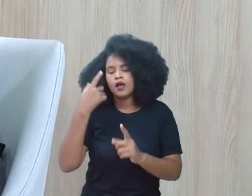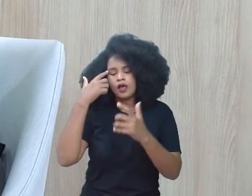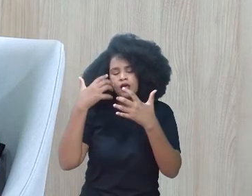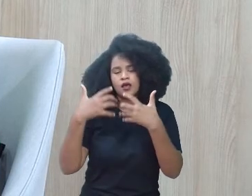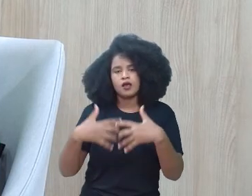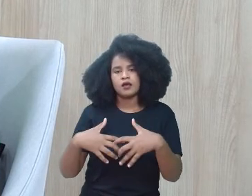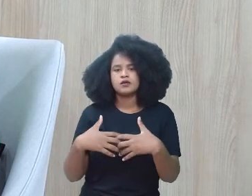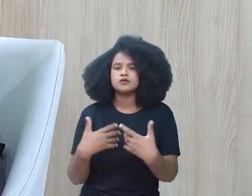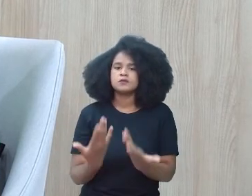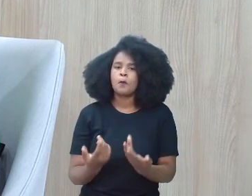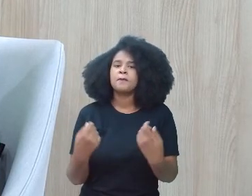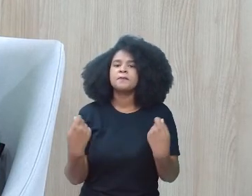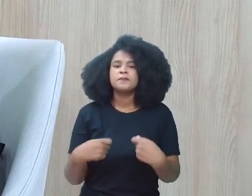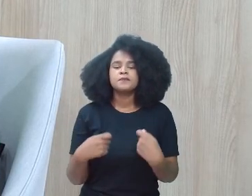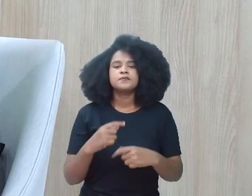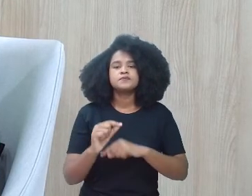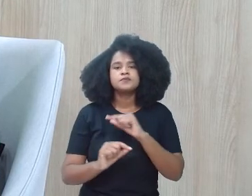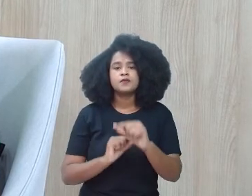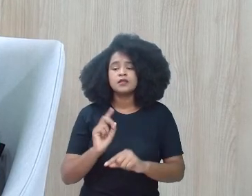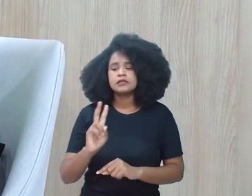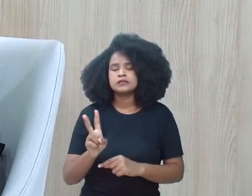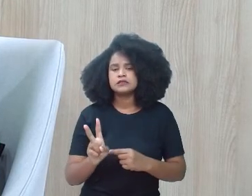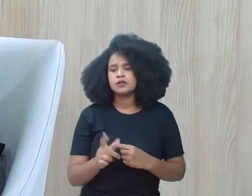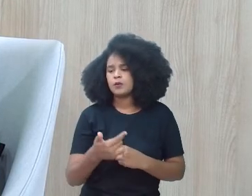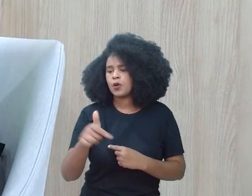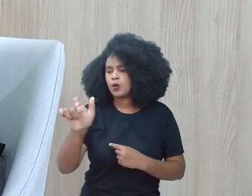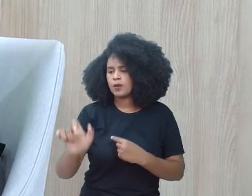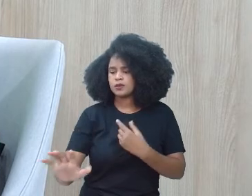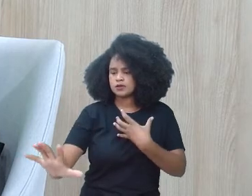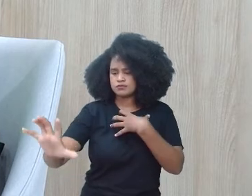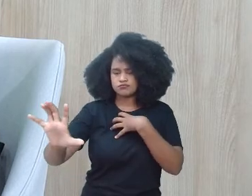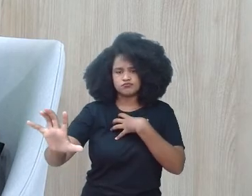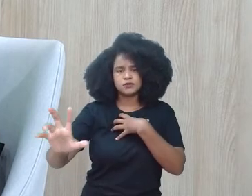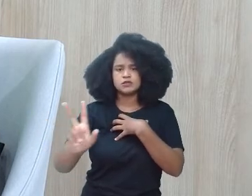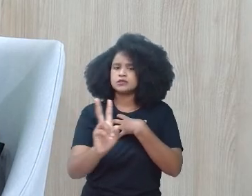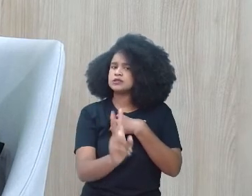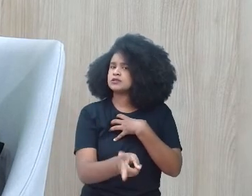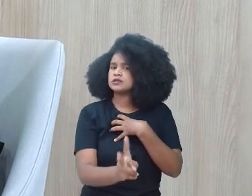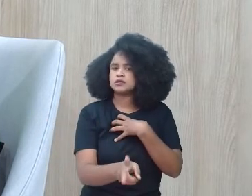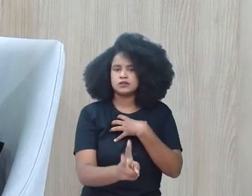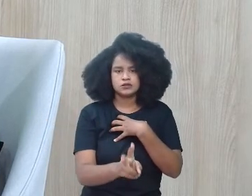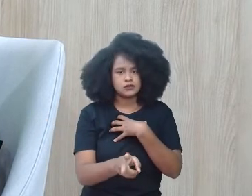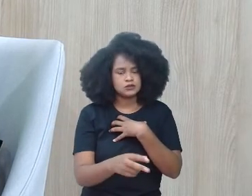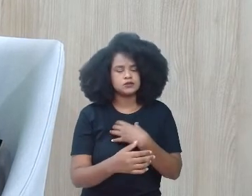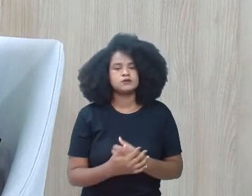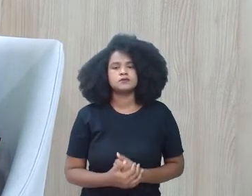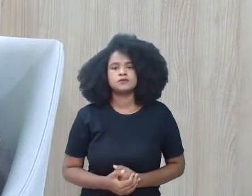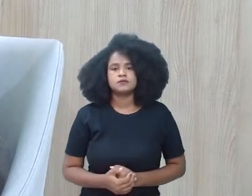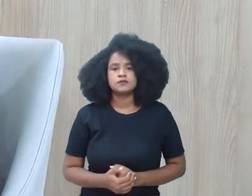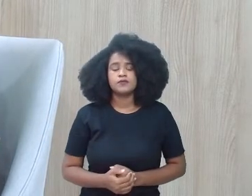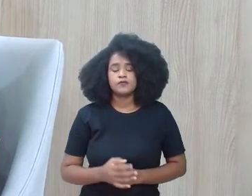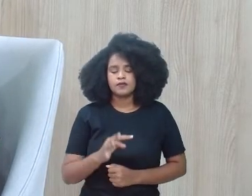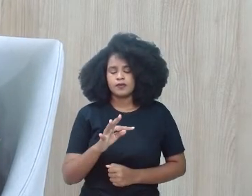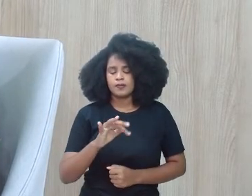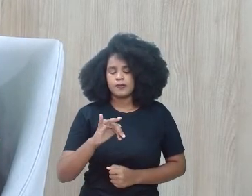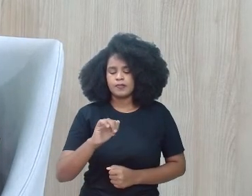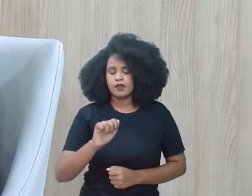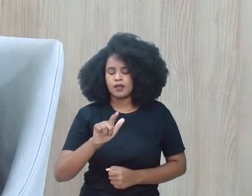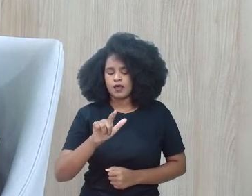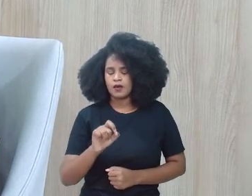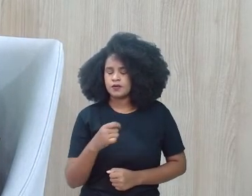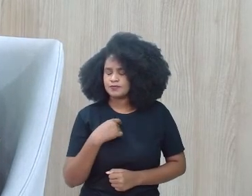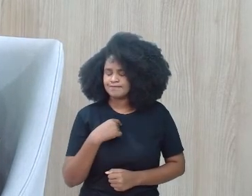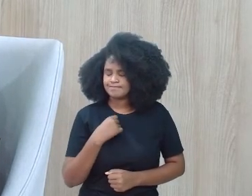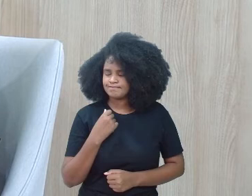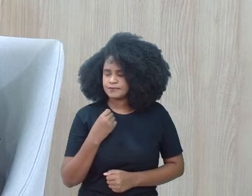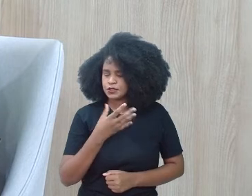vamos acolher o outro, né? Como falou aqui o Tiago, já esqueci o nome,